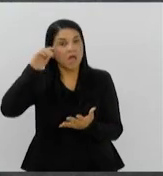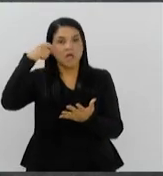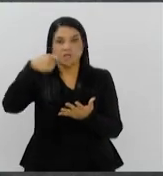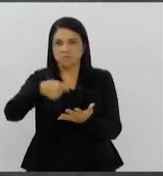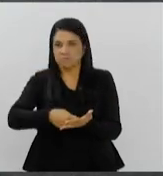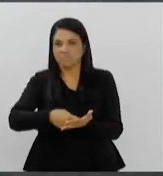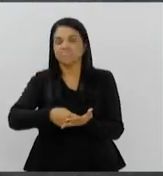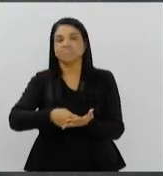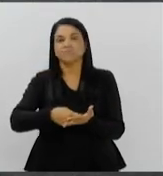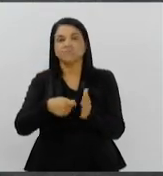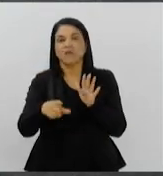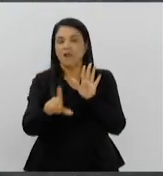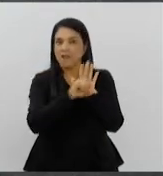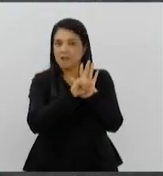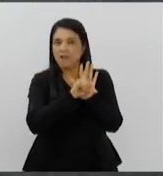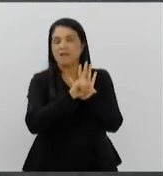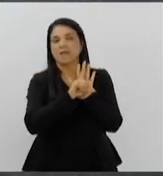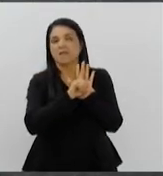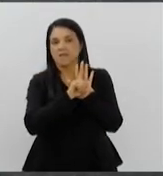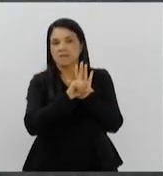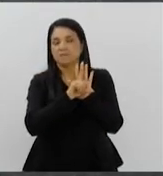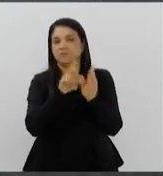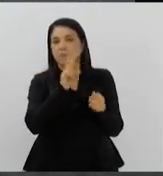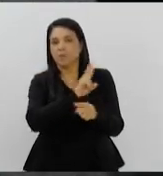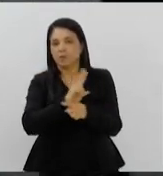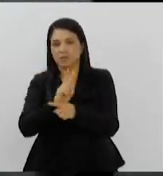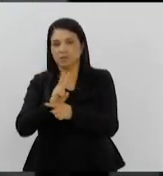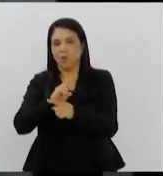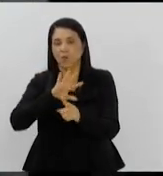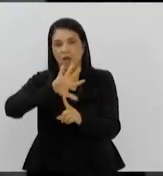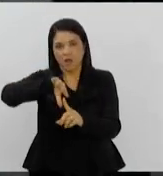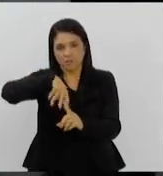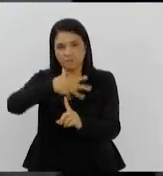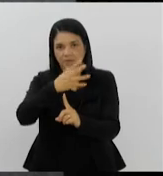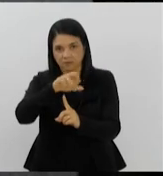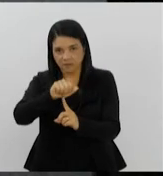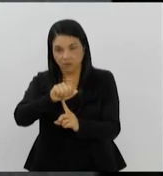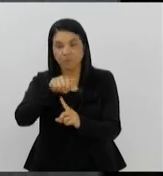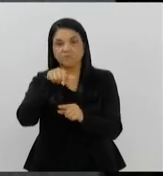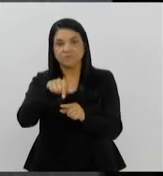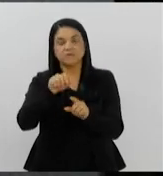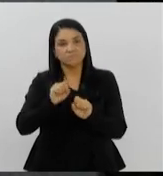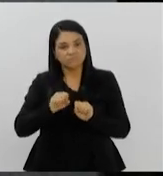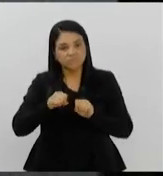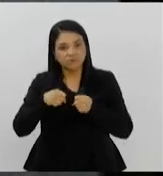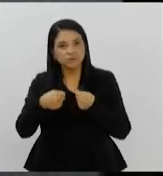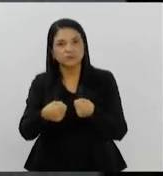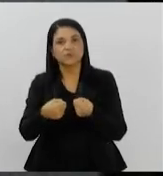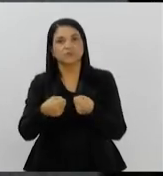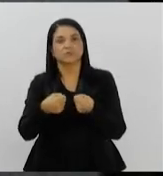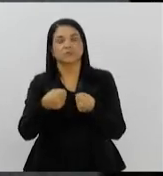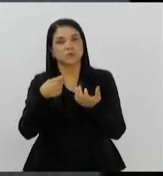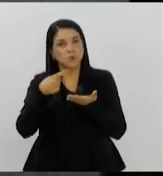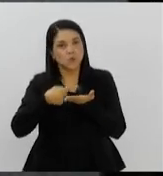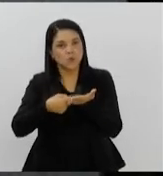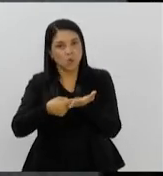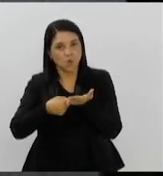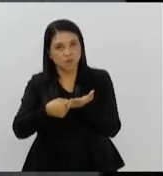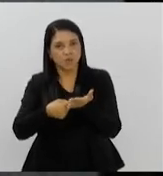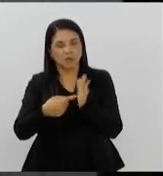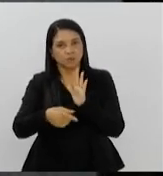as legislações de proteção ambiental, seja fortalecendo os esforços já empreendidos, combinados, e cobrando